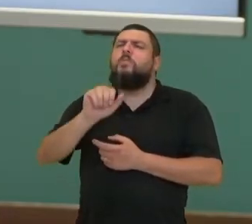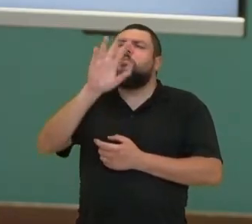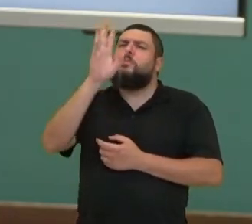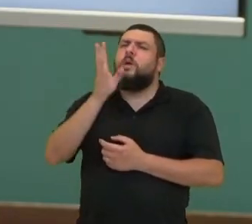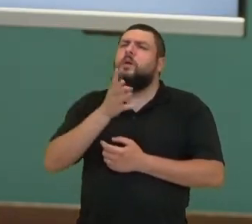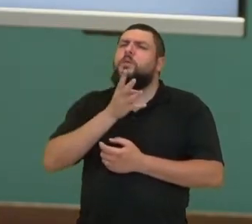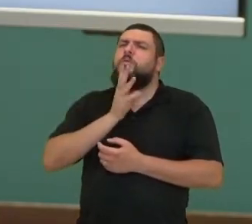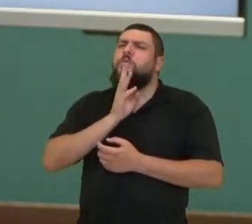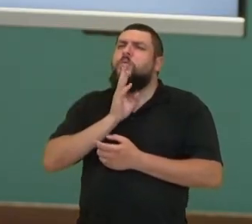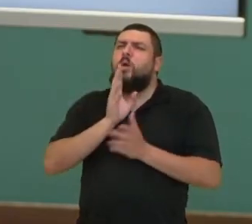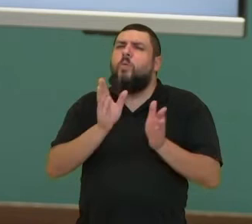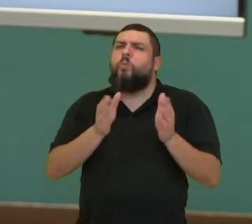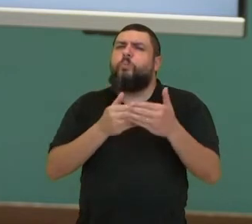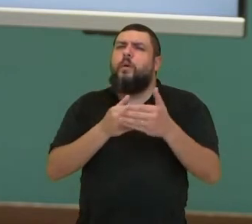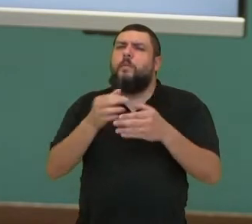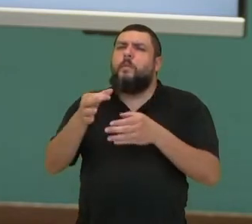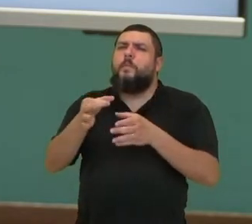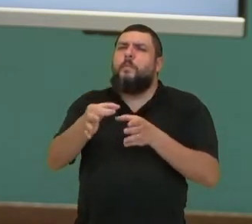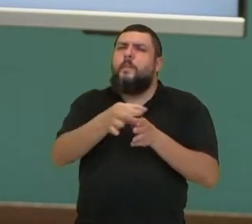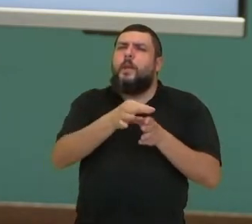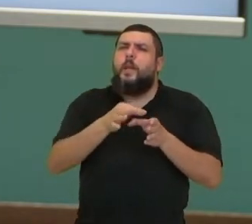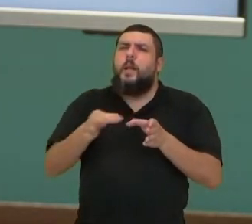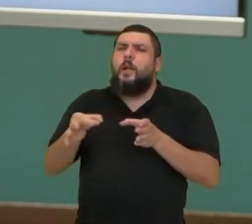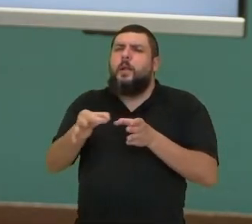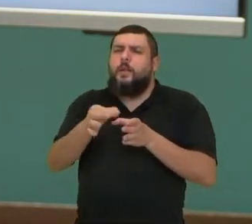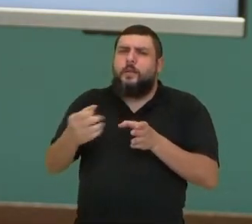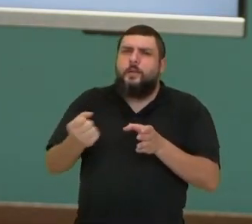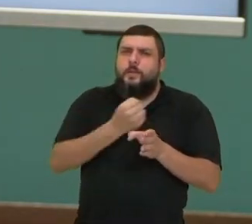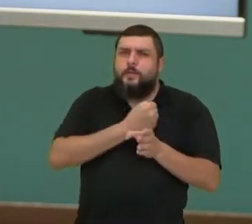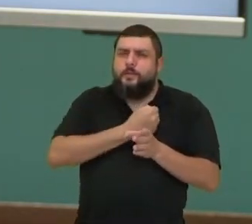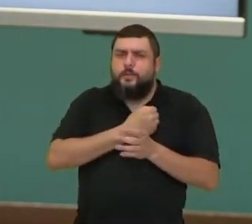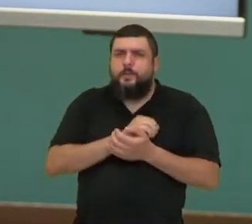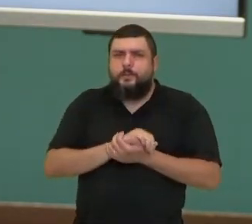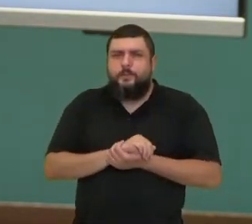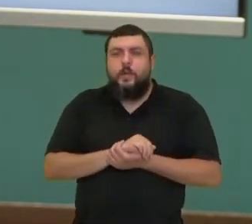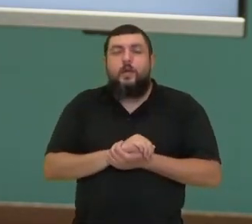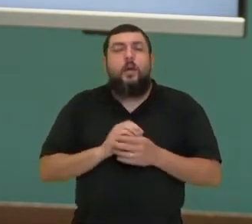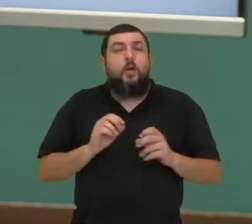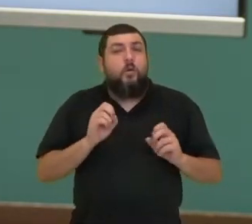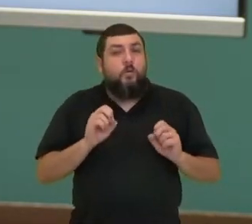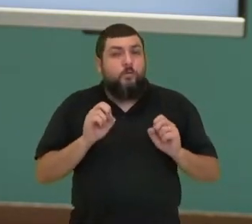faces. Então, para a aula de hoje, nós vamos